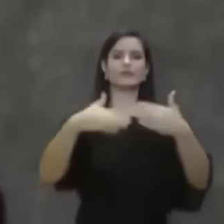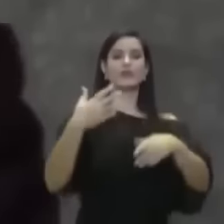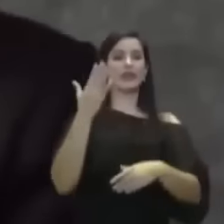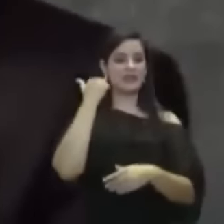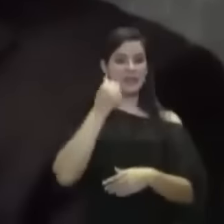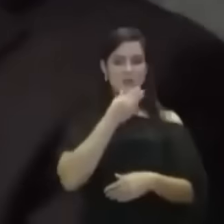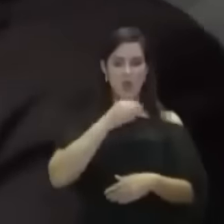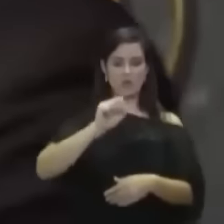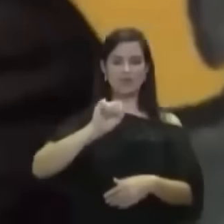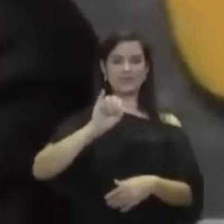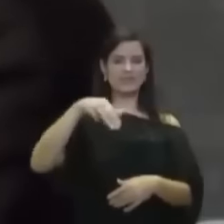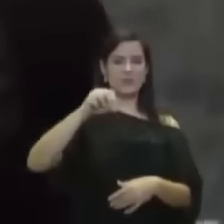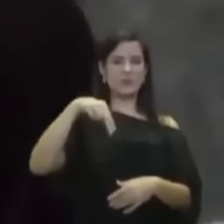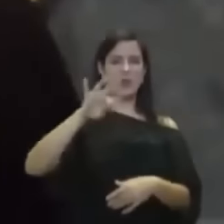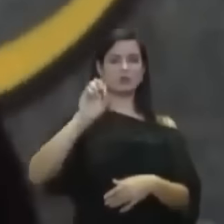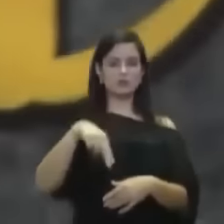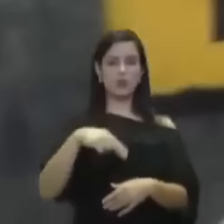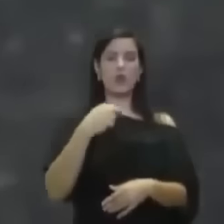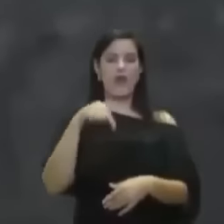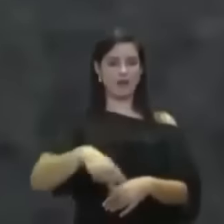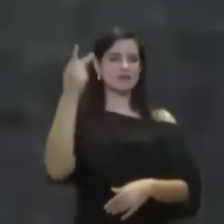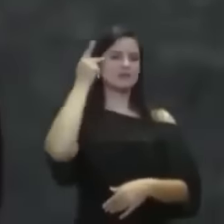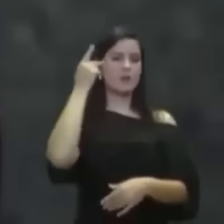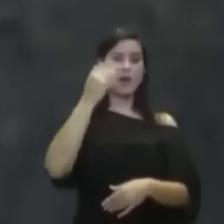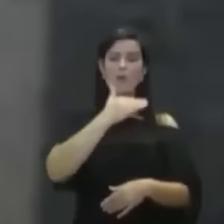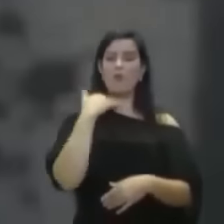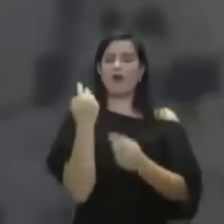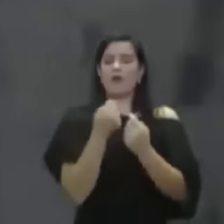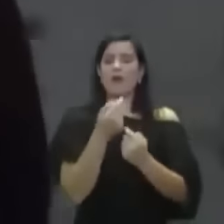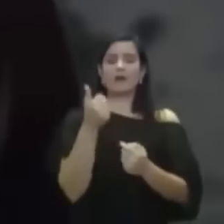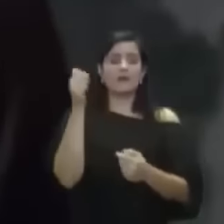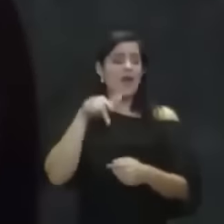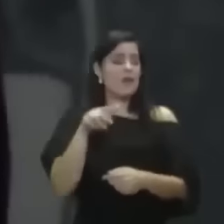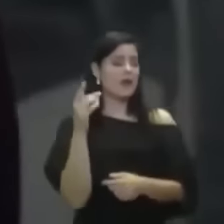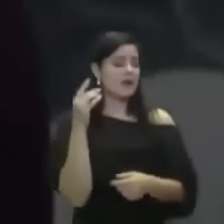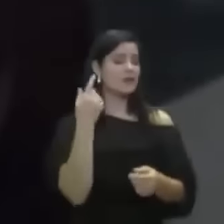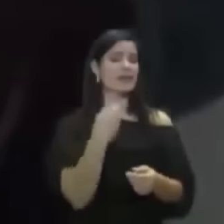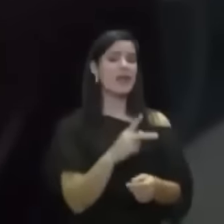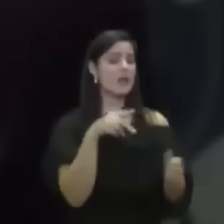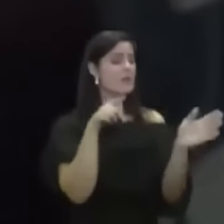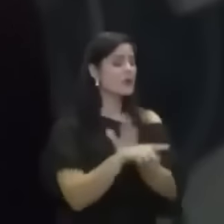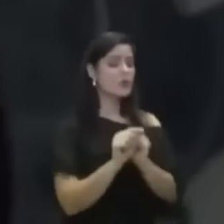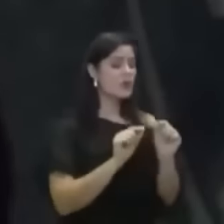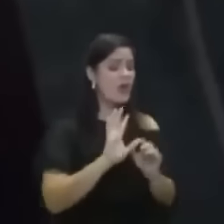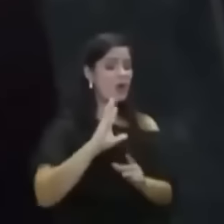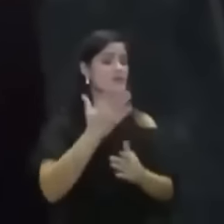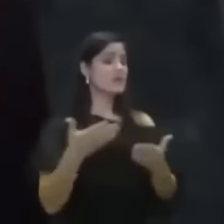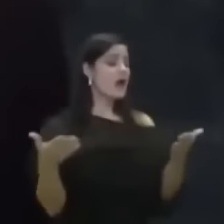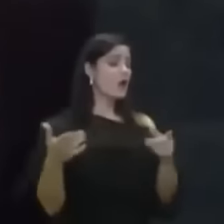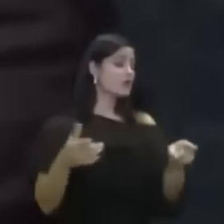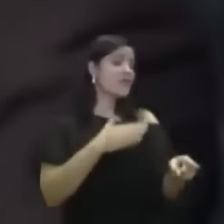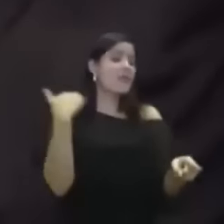Simonton estava morrendo em São Paulo, a sua irmã, debruçada sobre o seu leito, perguntou: meu irmão, o que acontecerá com a